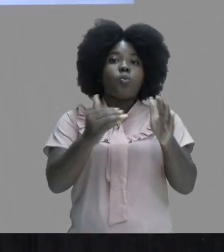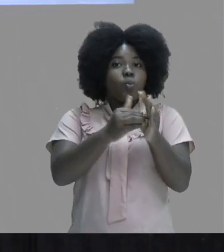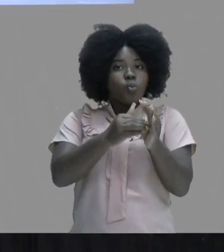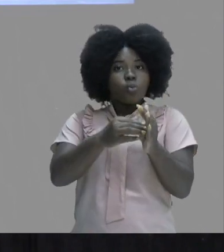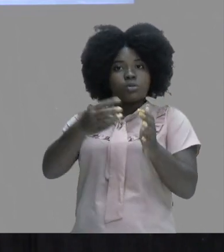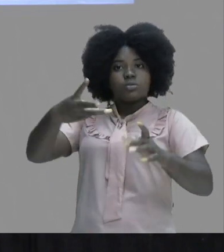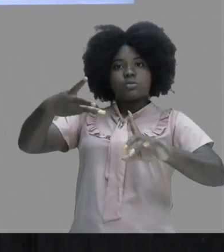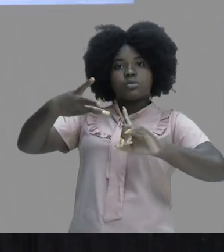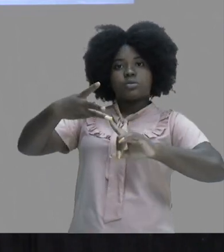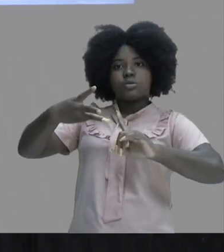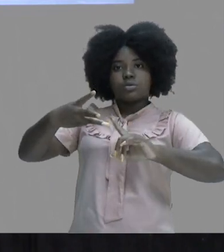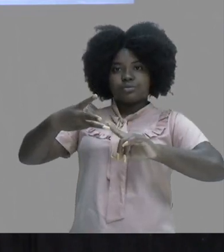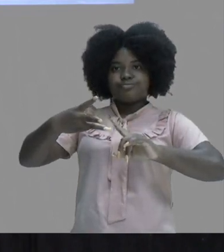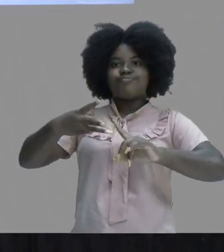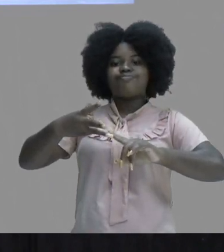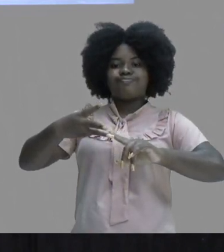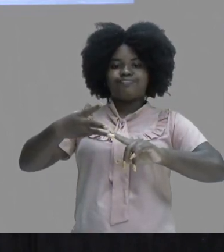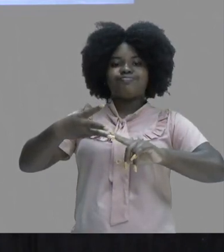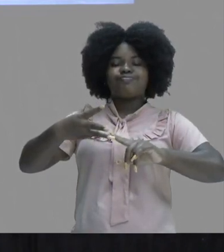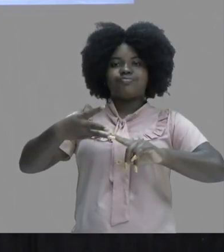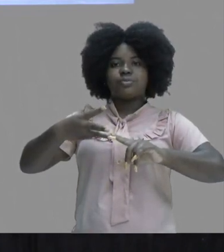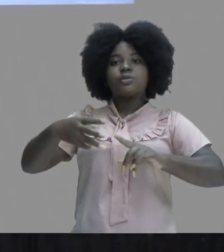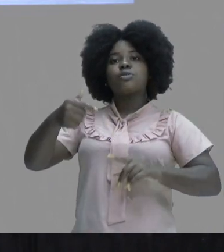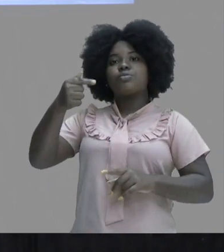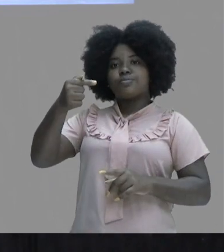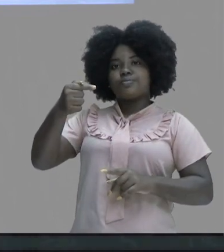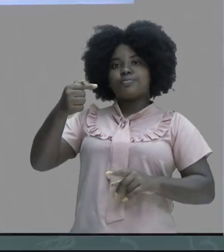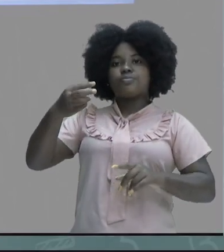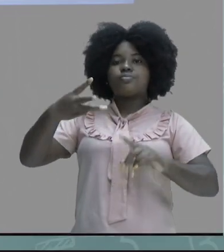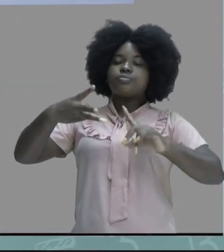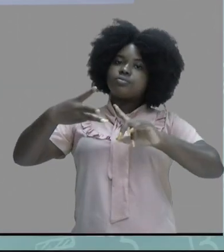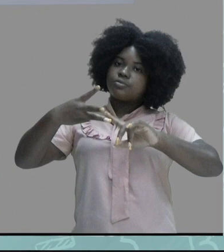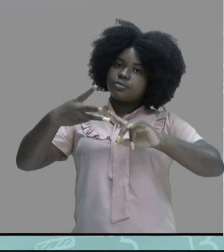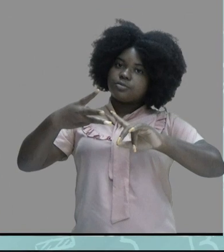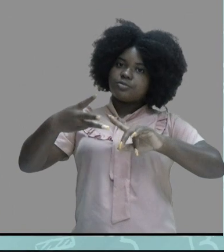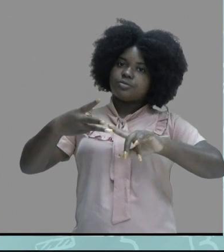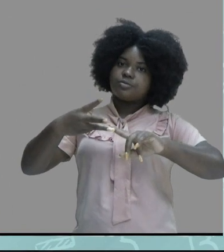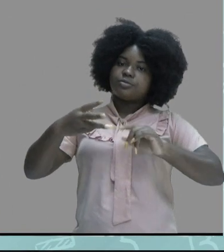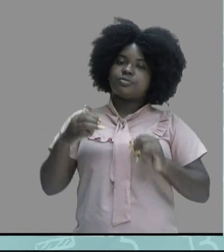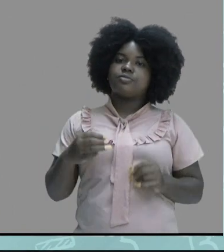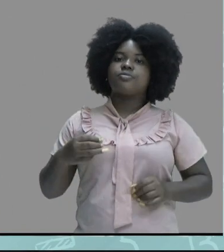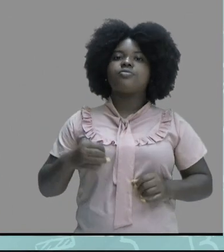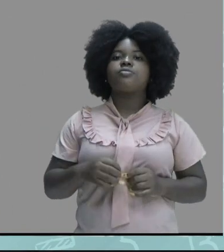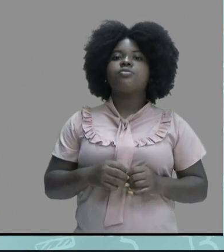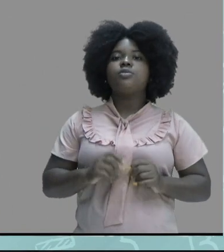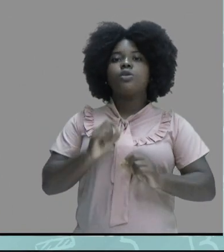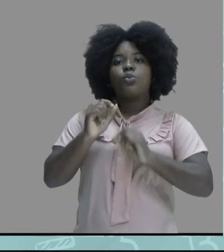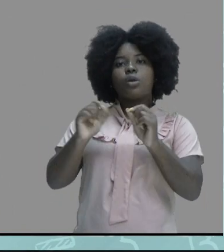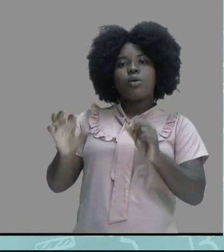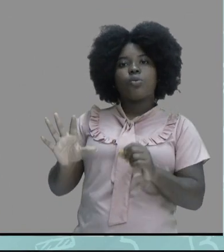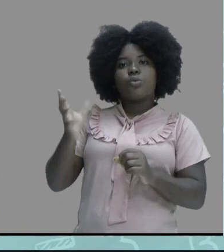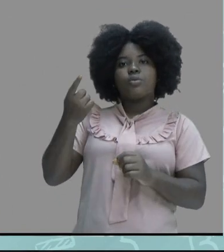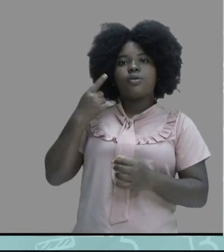que eu separei para a gente, que é o artigo 7. No artigo 7 diz o